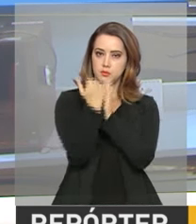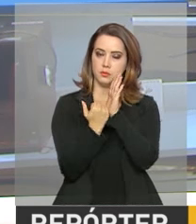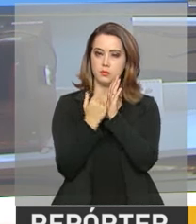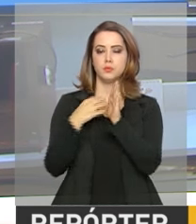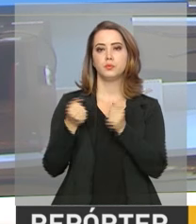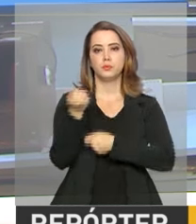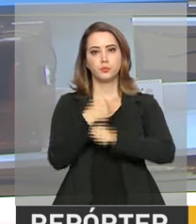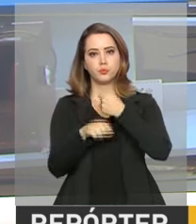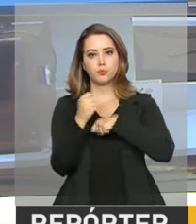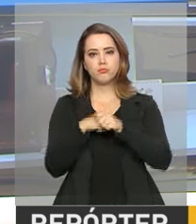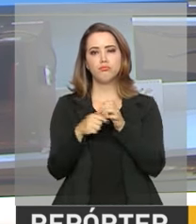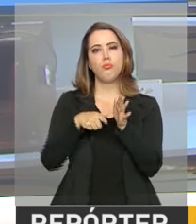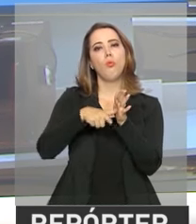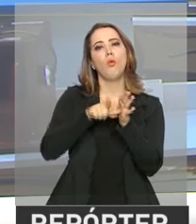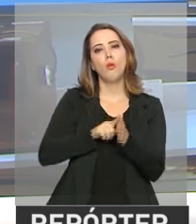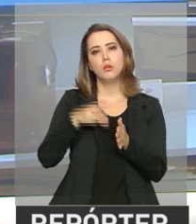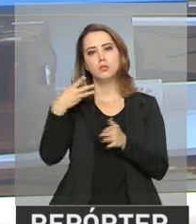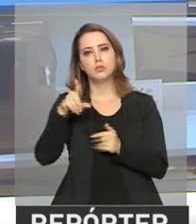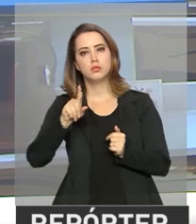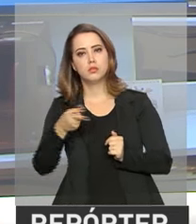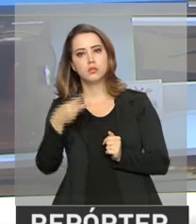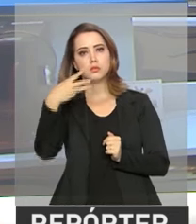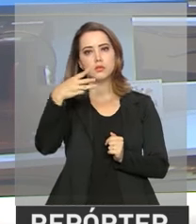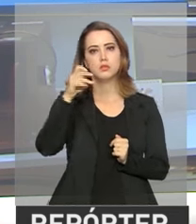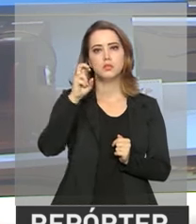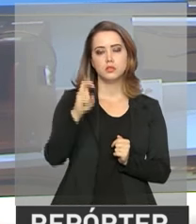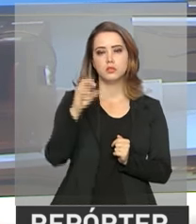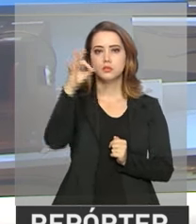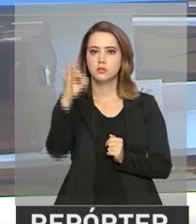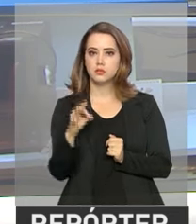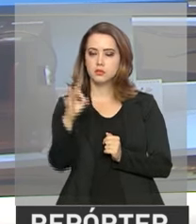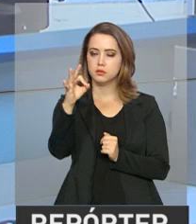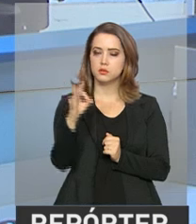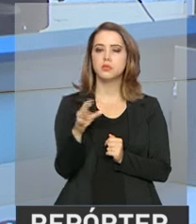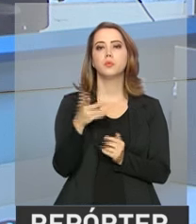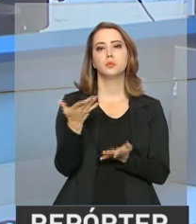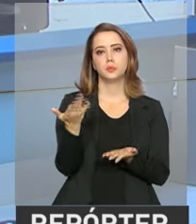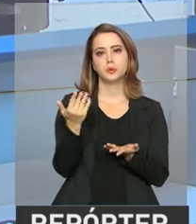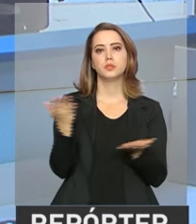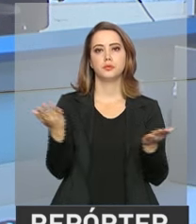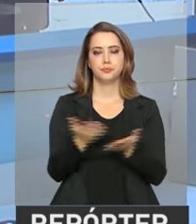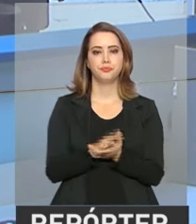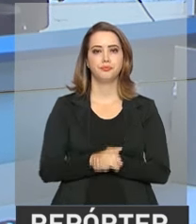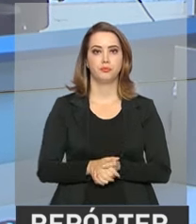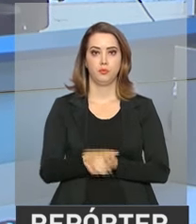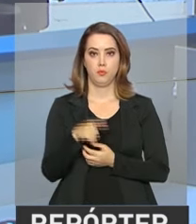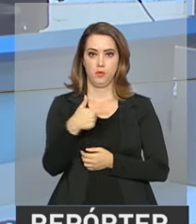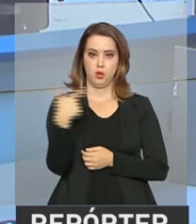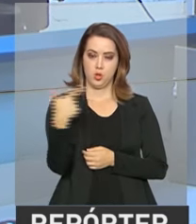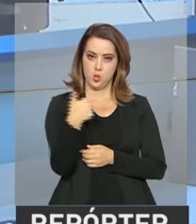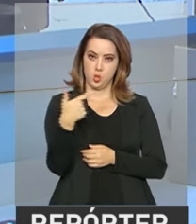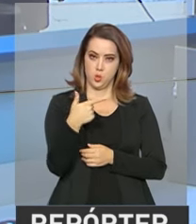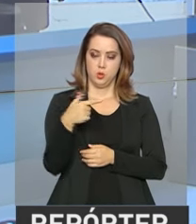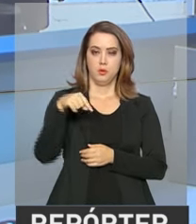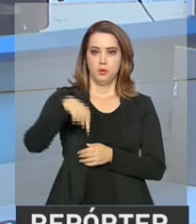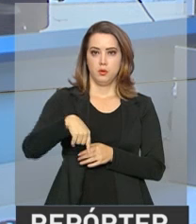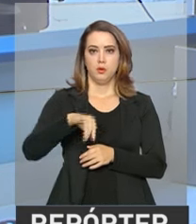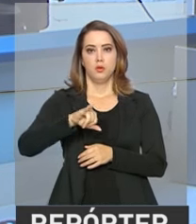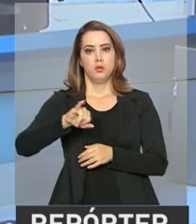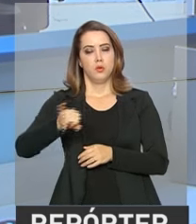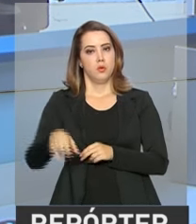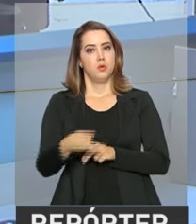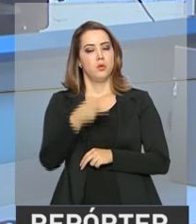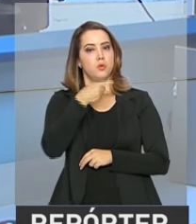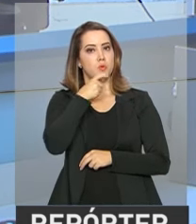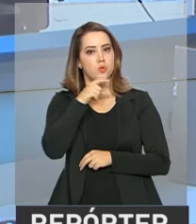dos 3,35% previstos na semana passada. E nas duas primeiras semanas de julho, a